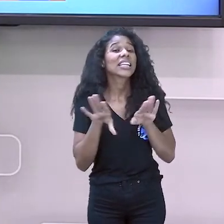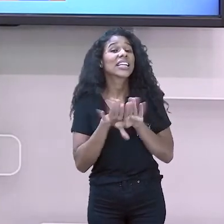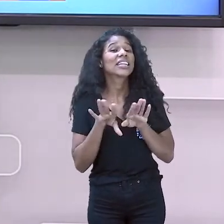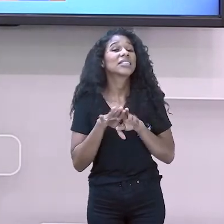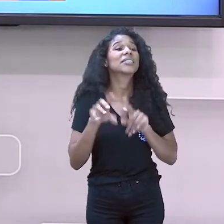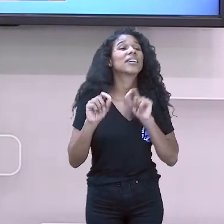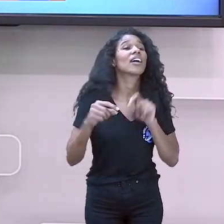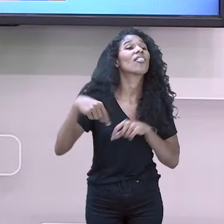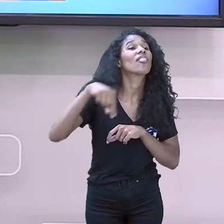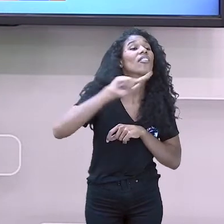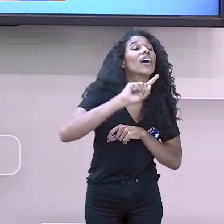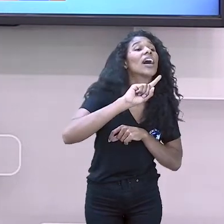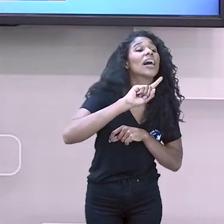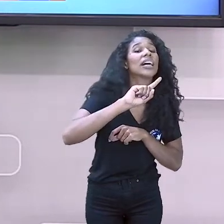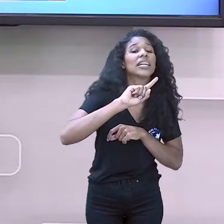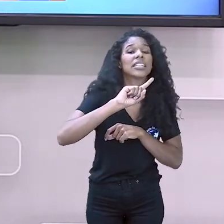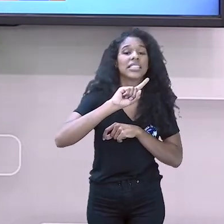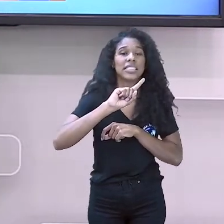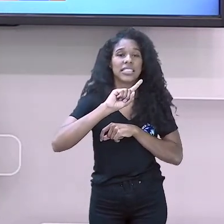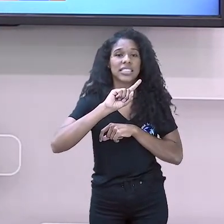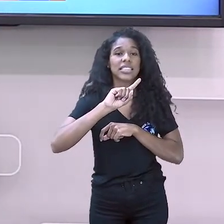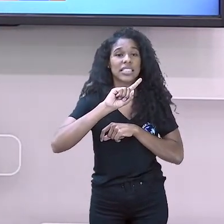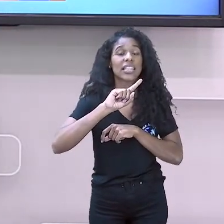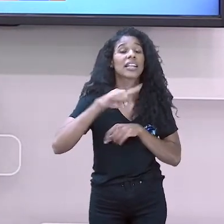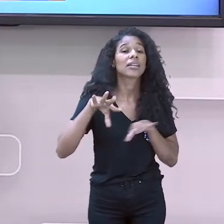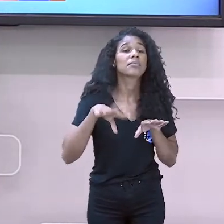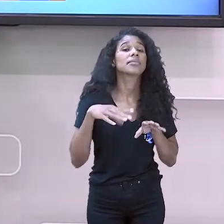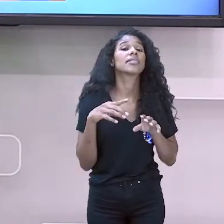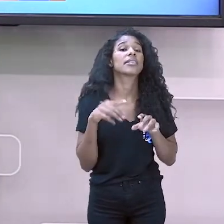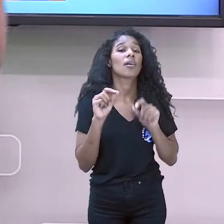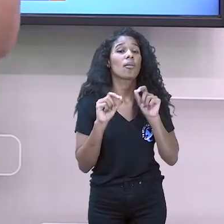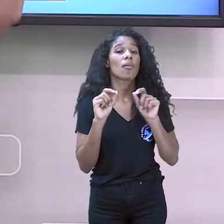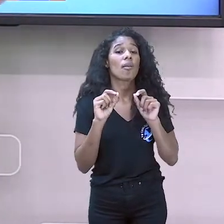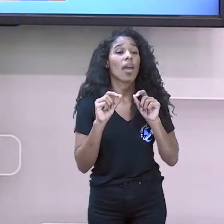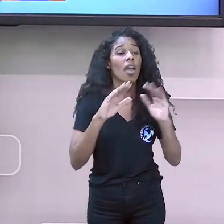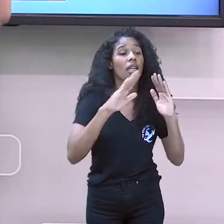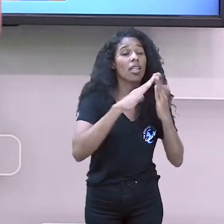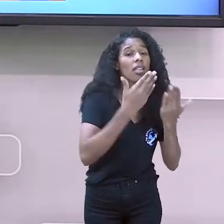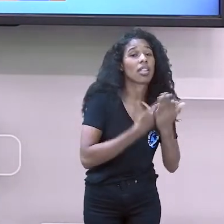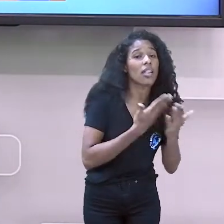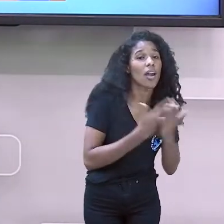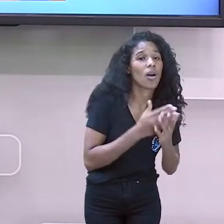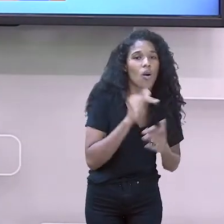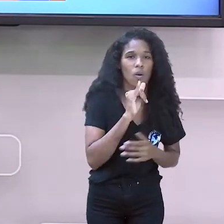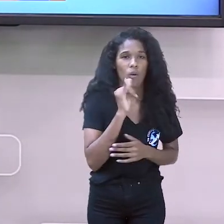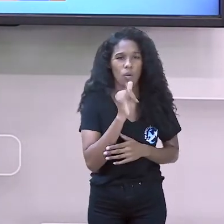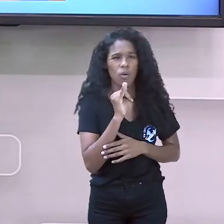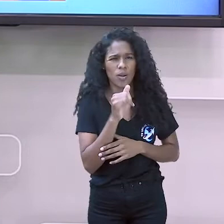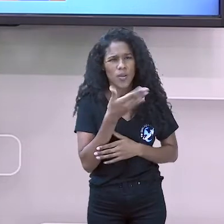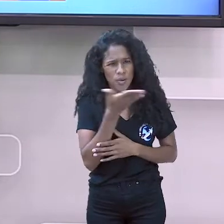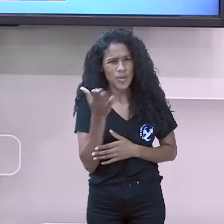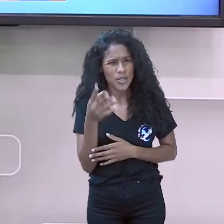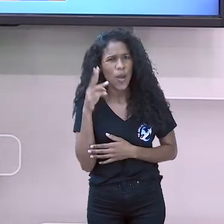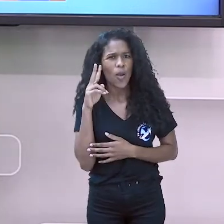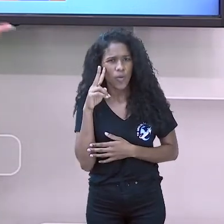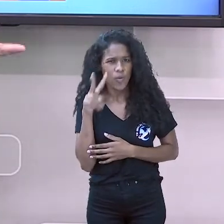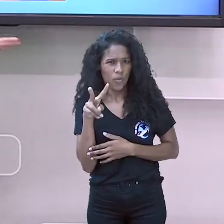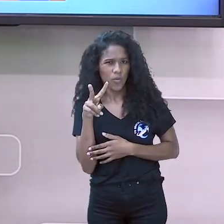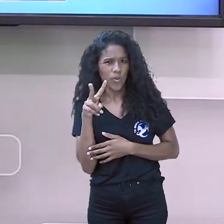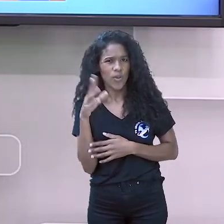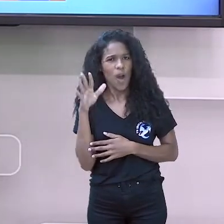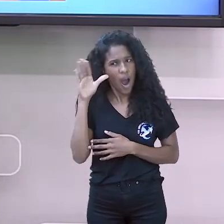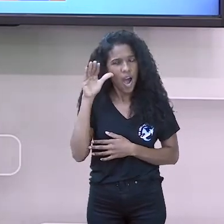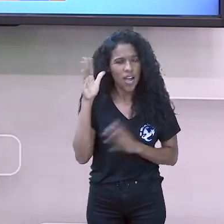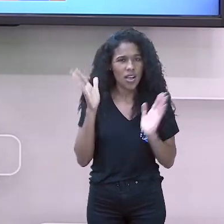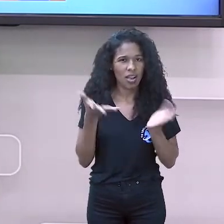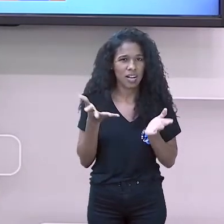com a Adriana, uma outra loura assim bonita. Vocês já viram? Elas ficam sempre com as roupas muito coloridas, que eu sou louca para usar, né?